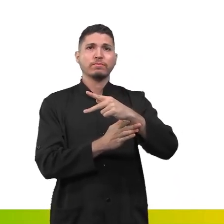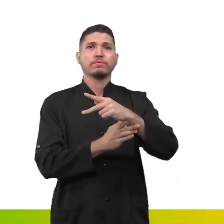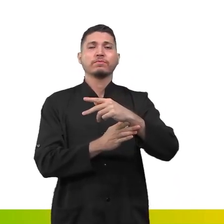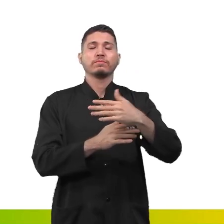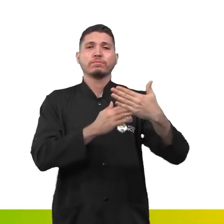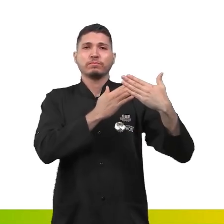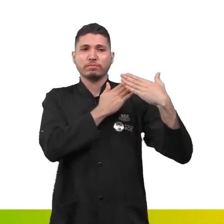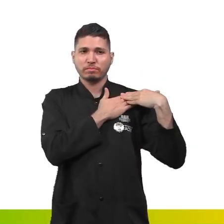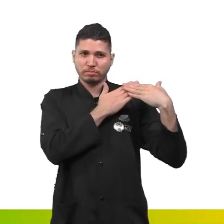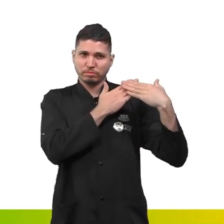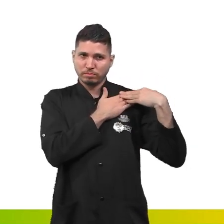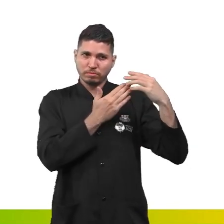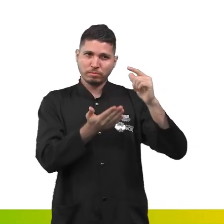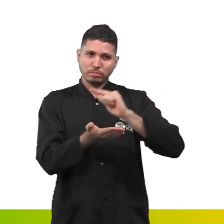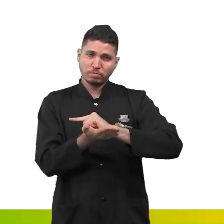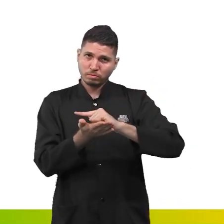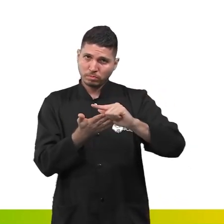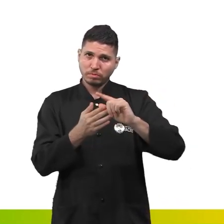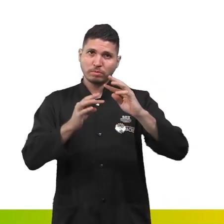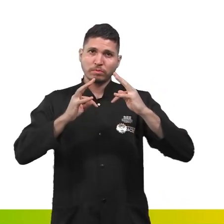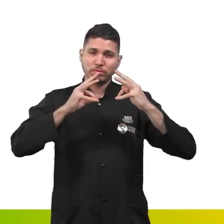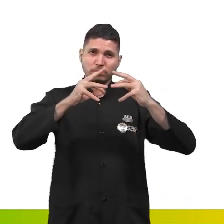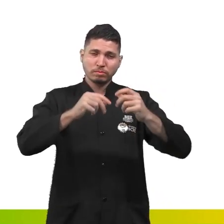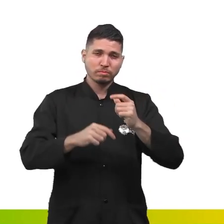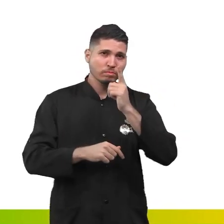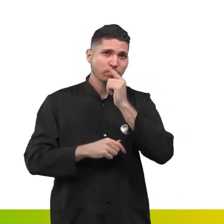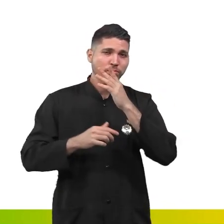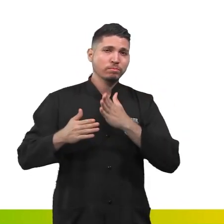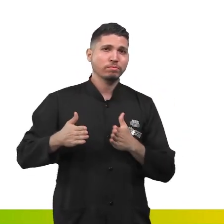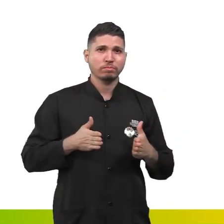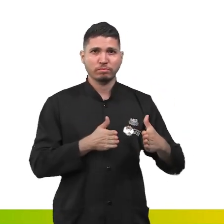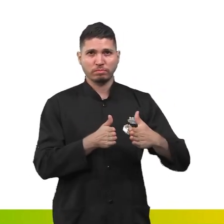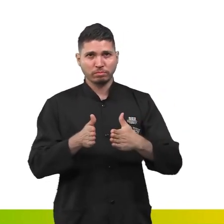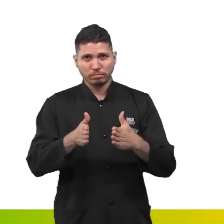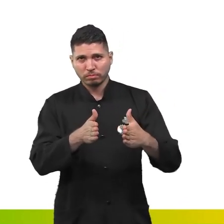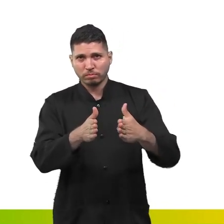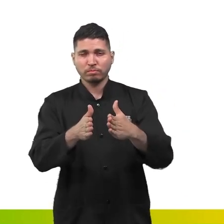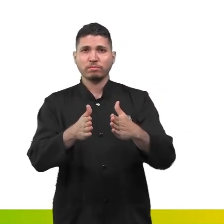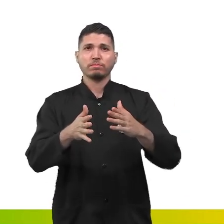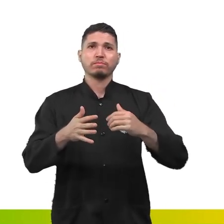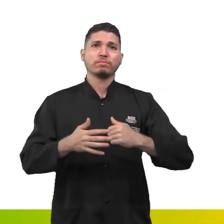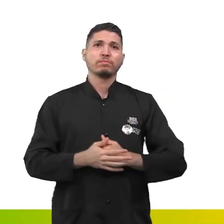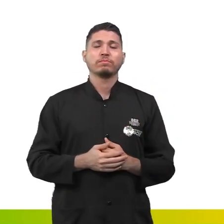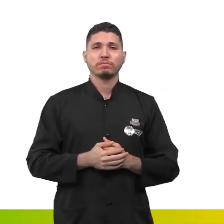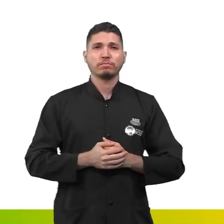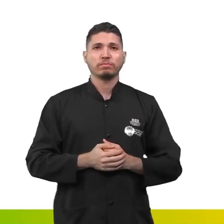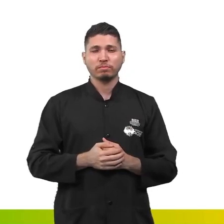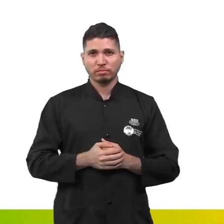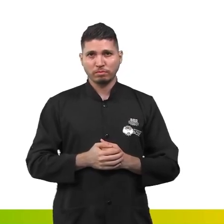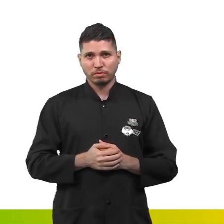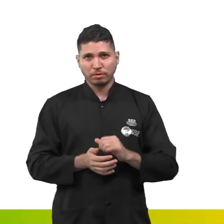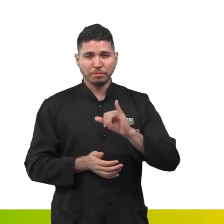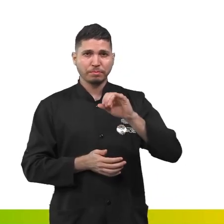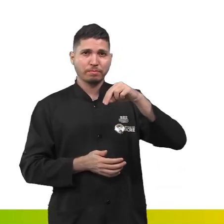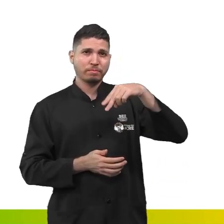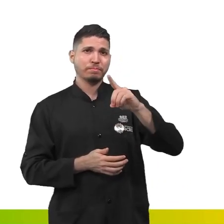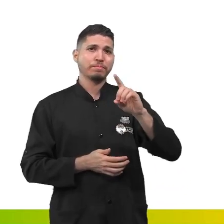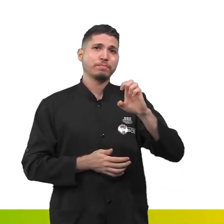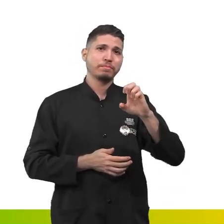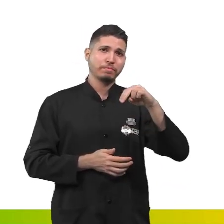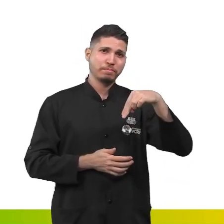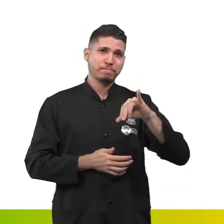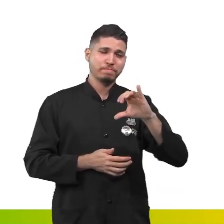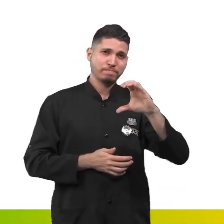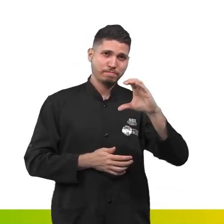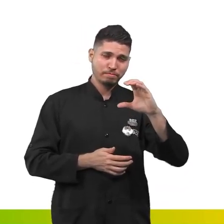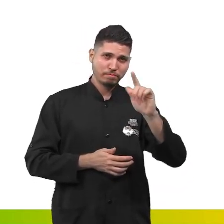arcar com a limpeza de toda a bacia do Rio Doce, indenização à família das pessoas que morreram ou